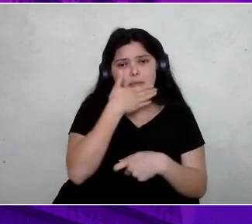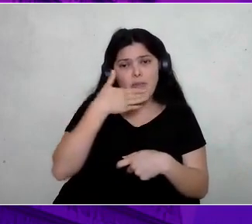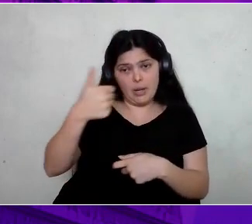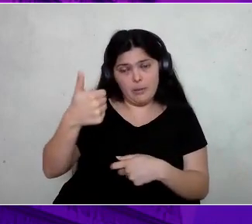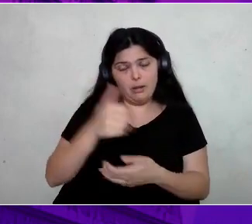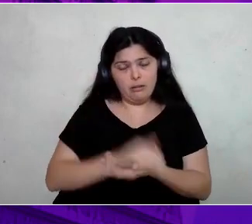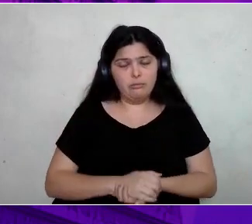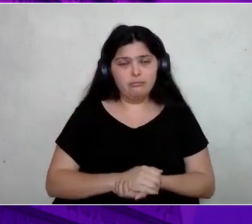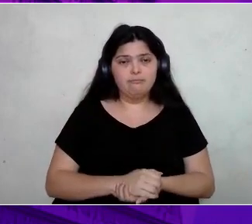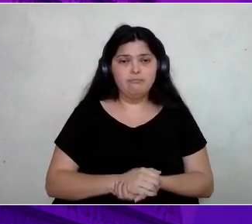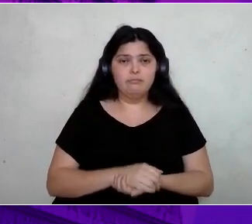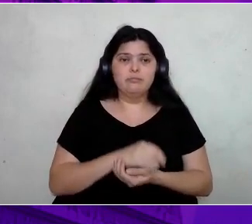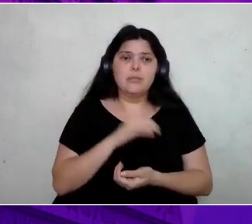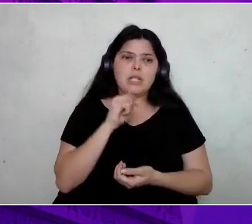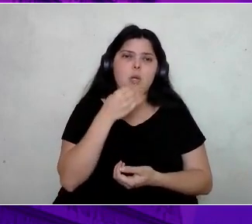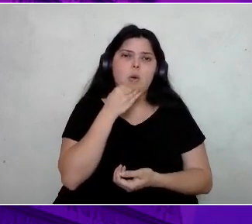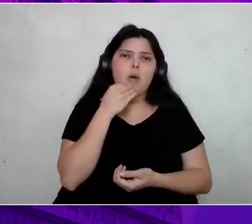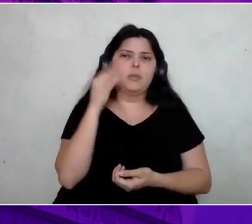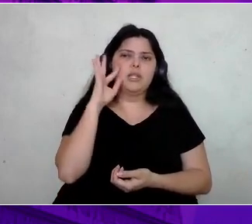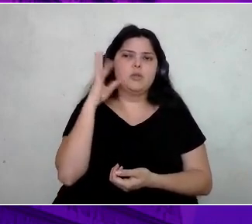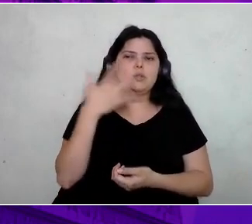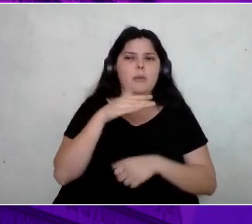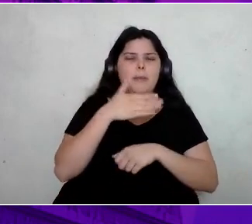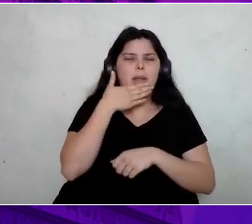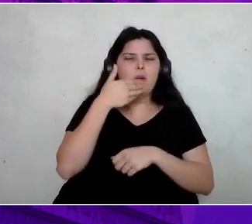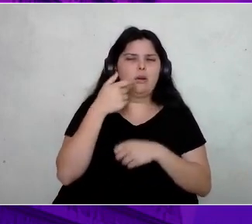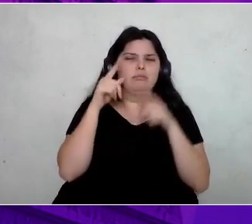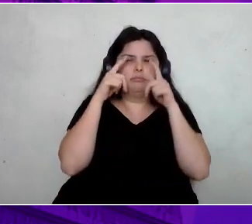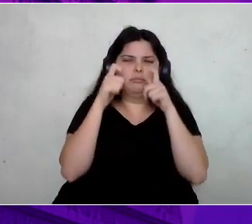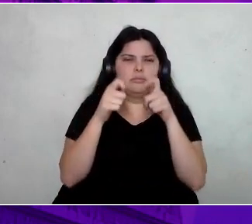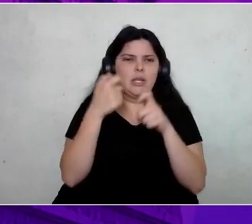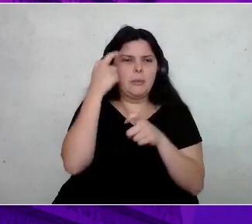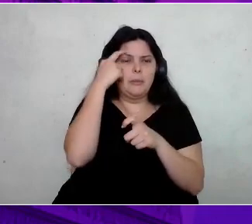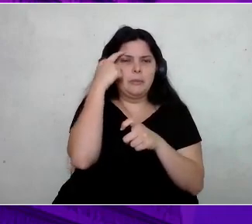que apareça uma solução mais interessante. Eu não consegui pensar em outra.